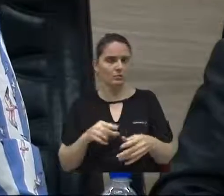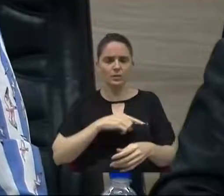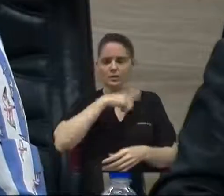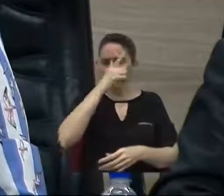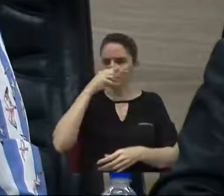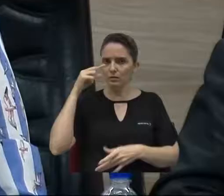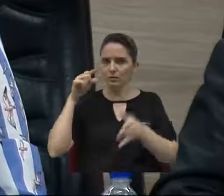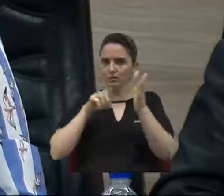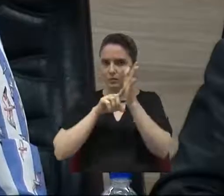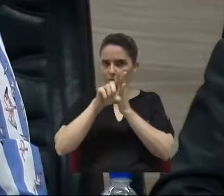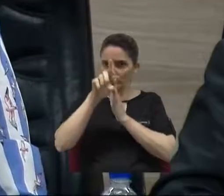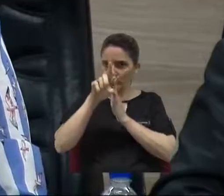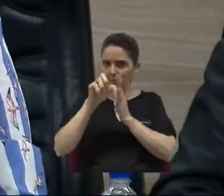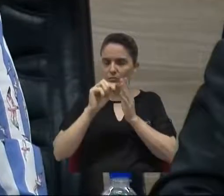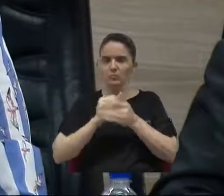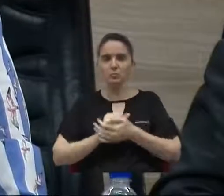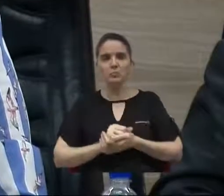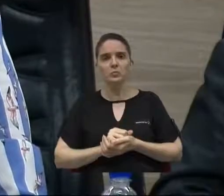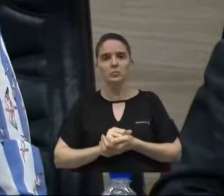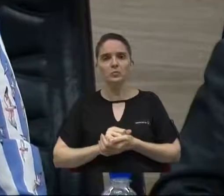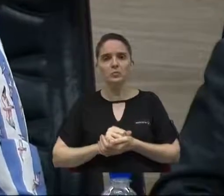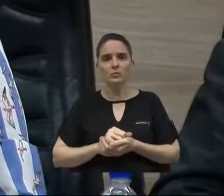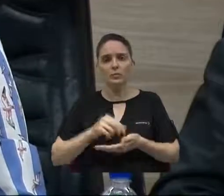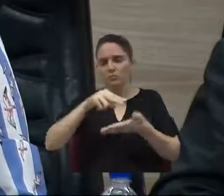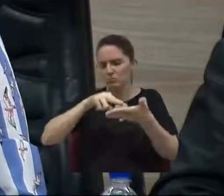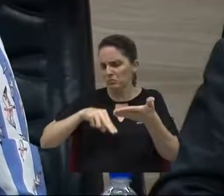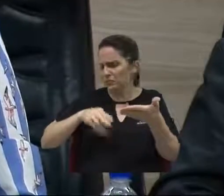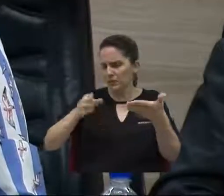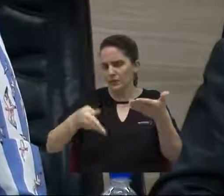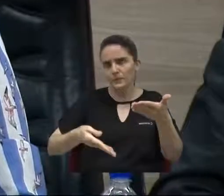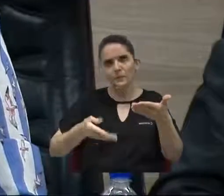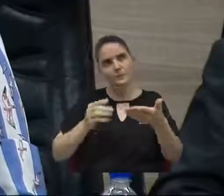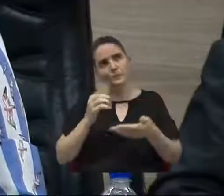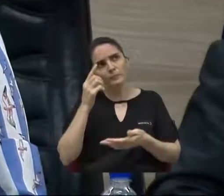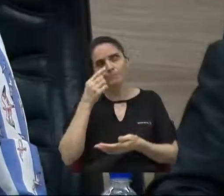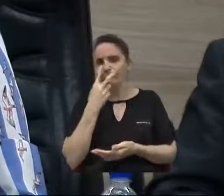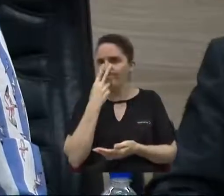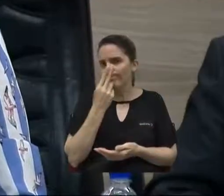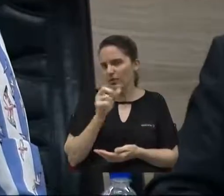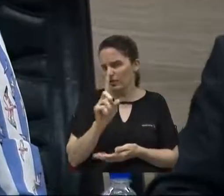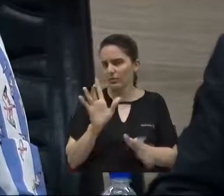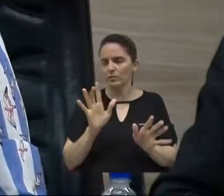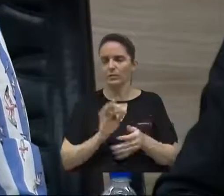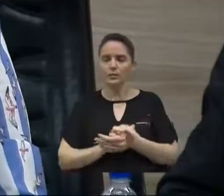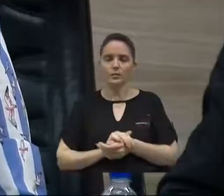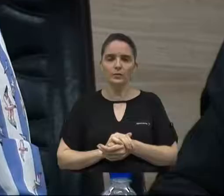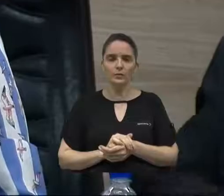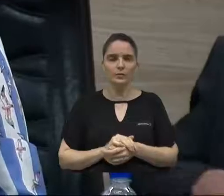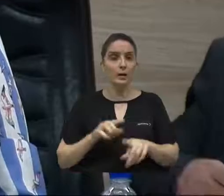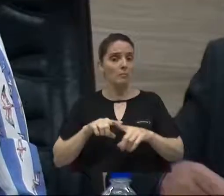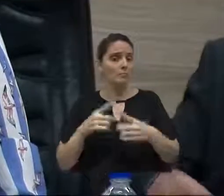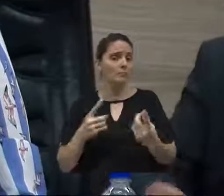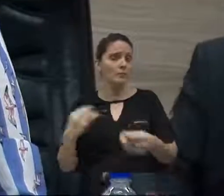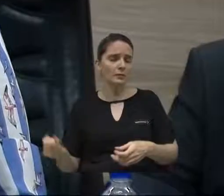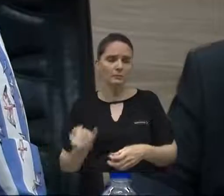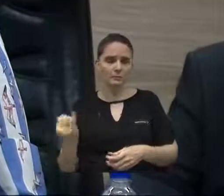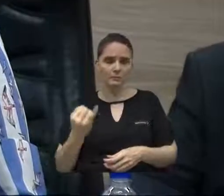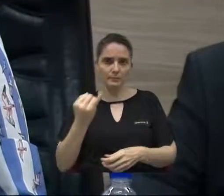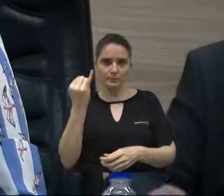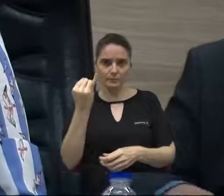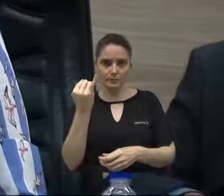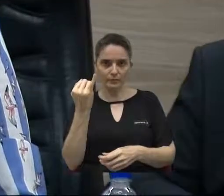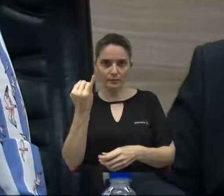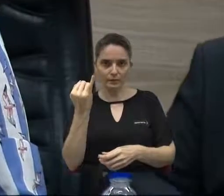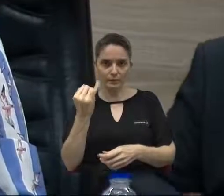ser lido, acredito que não hoje, e né, também devido a essa importância, tanto na questão